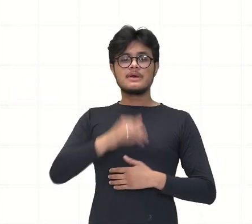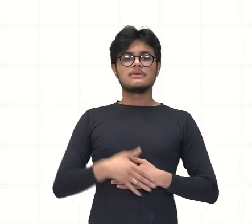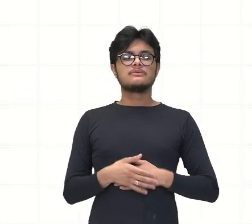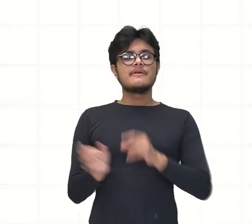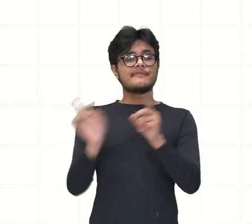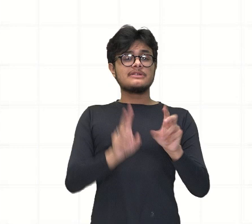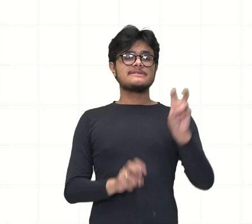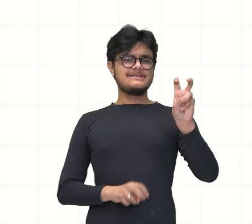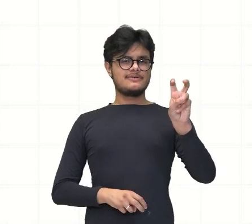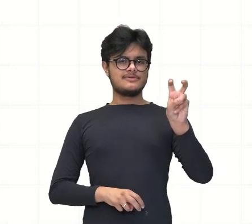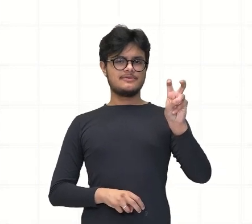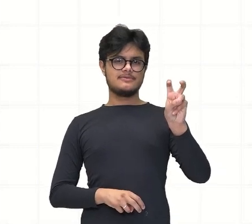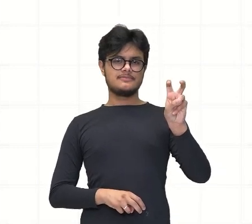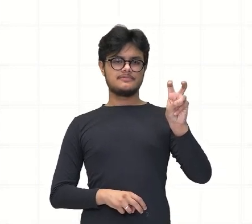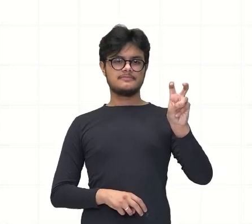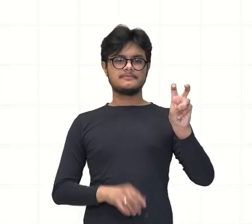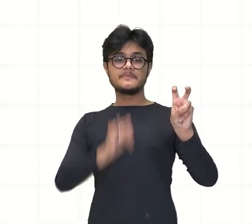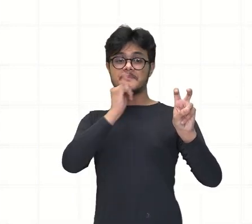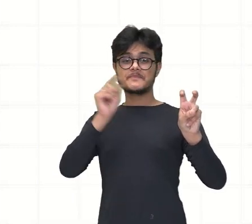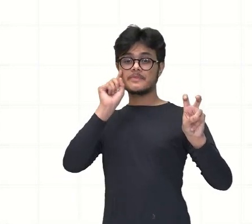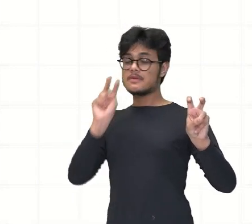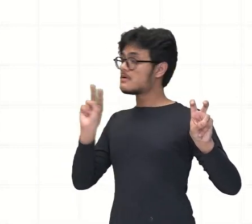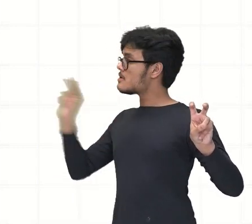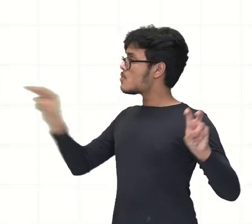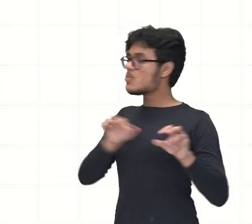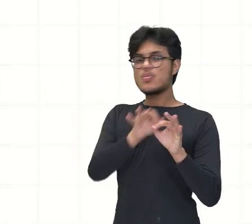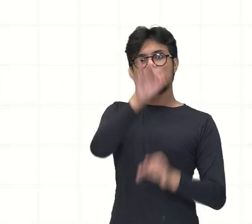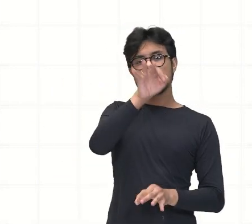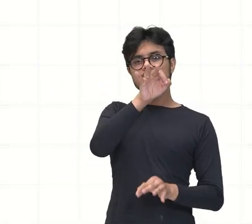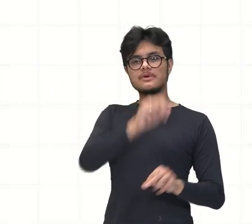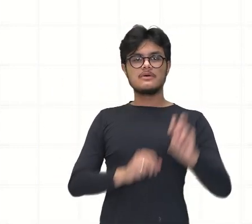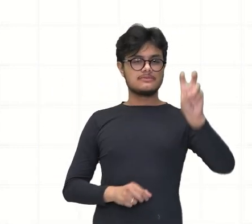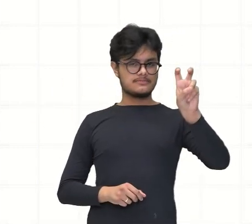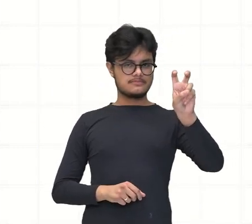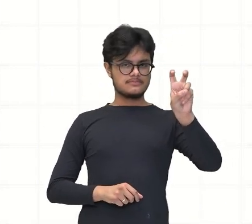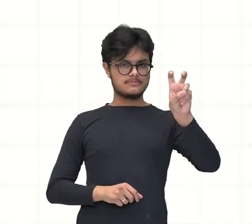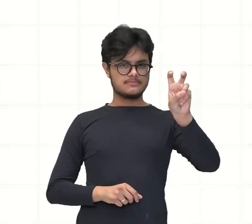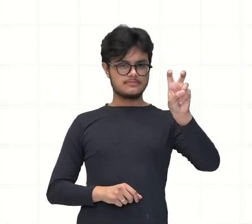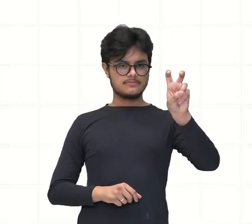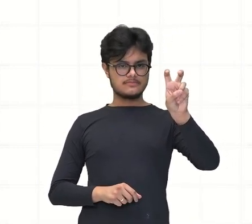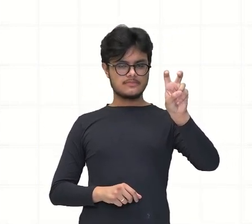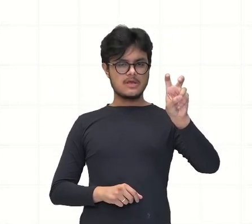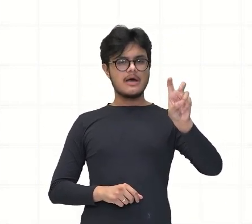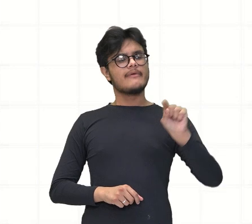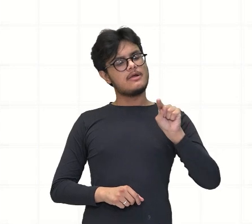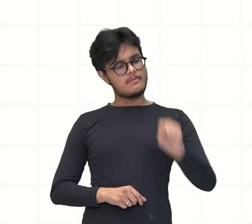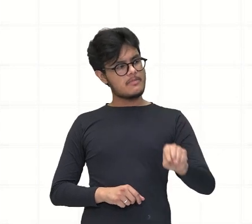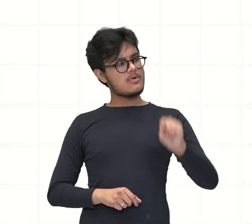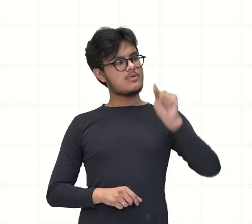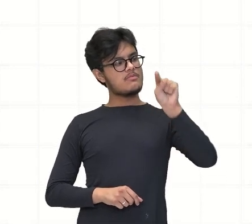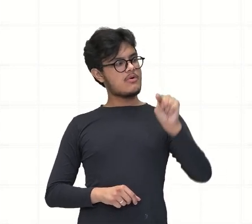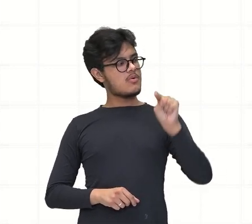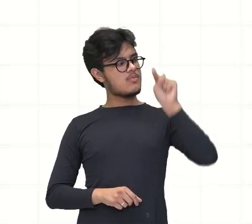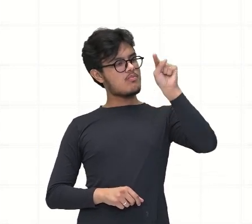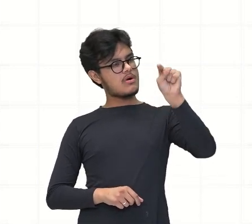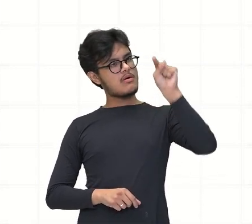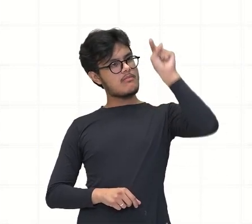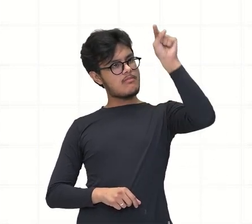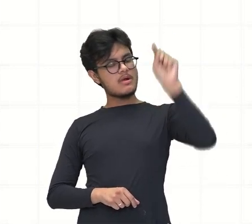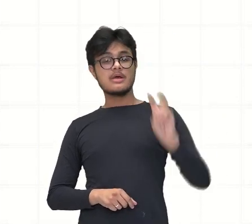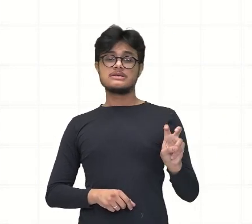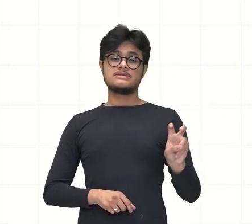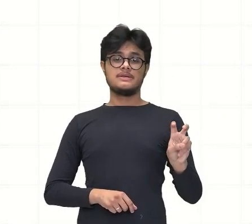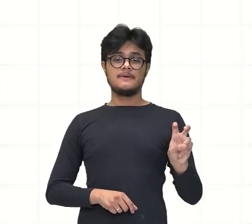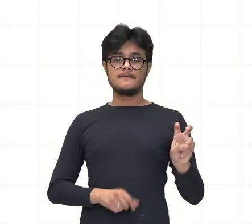5 unidades. Então, aqui no nosso eixo Y, nós estamos de em uma unidade, e aqui no nosso eixo X,